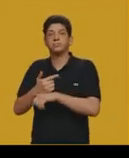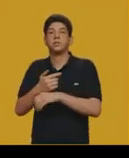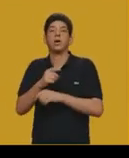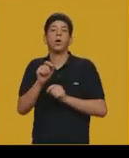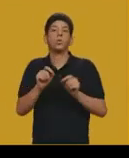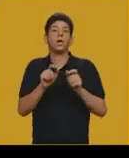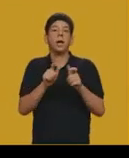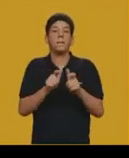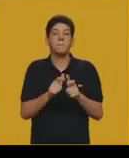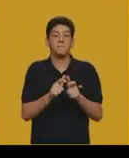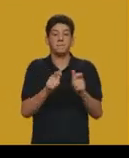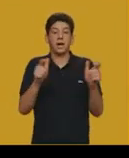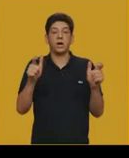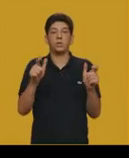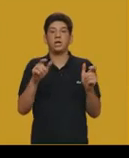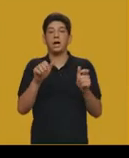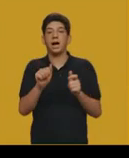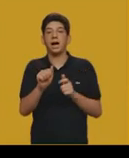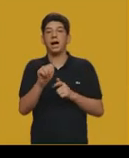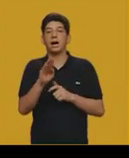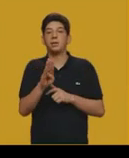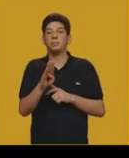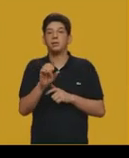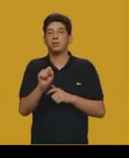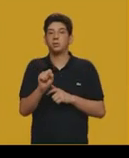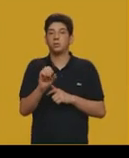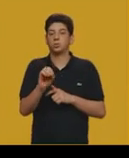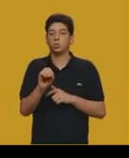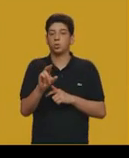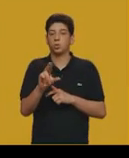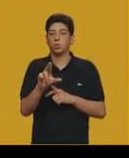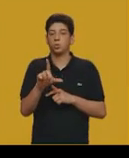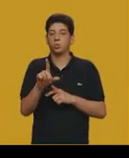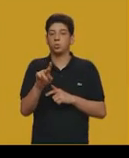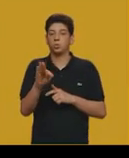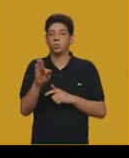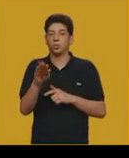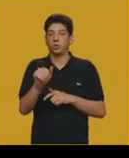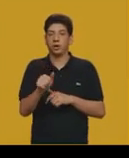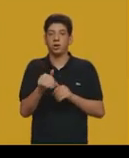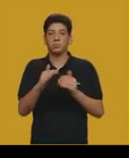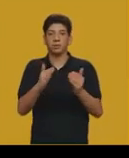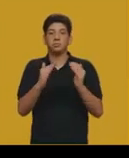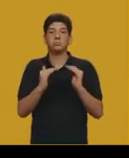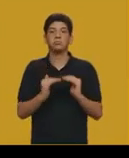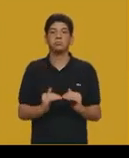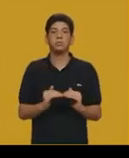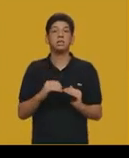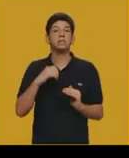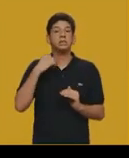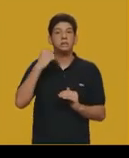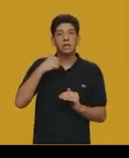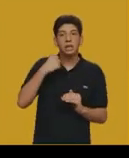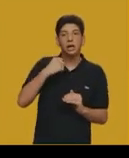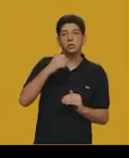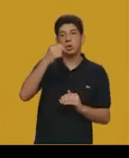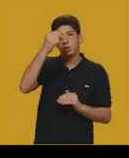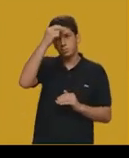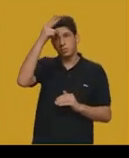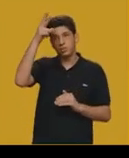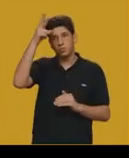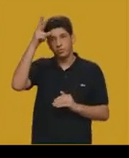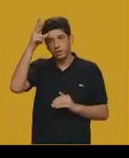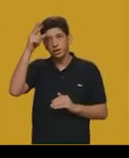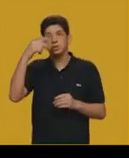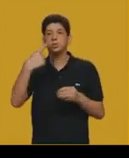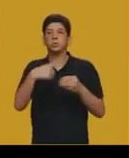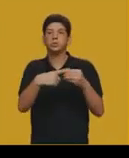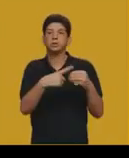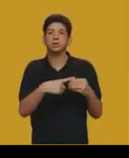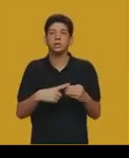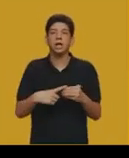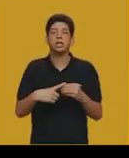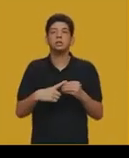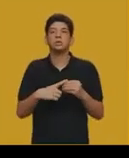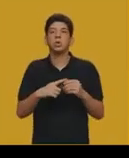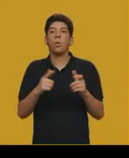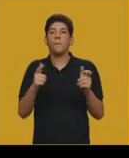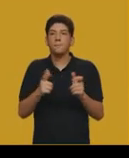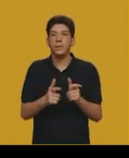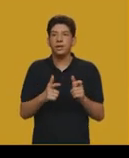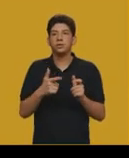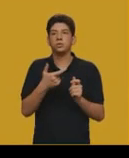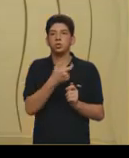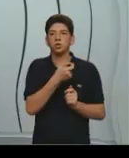absoluta. Já no Senado e para prefeitos de cidades com menos de 200 mil eleitores, a gente tem um modelo